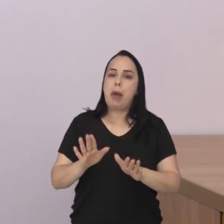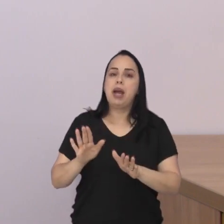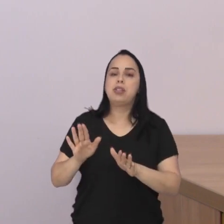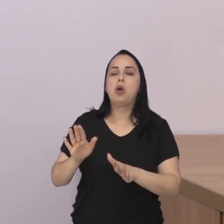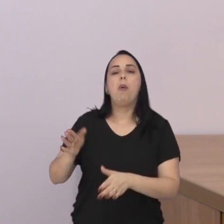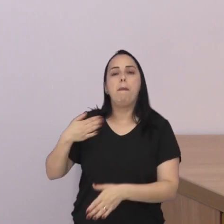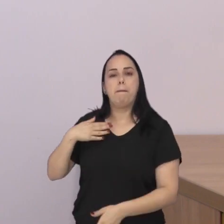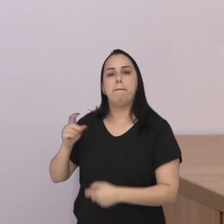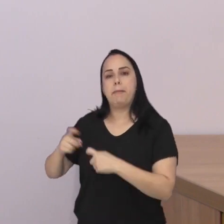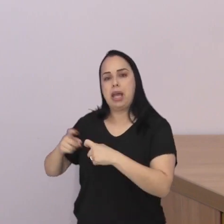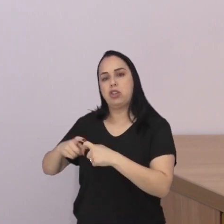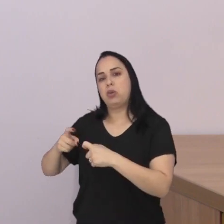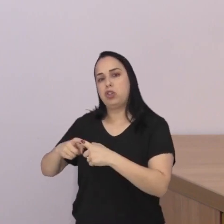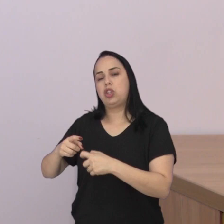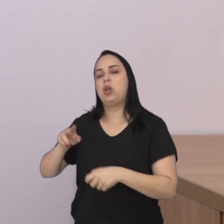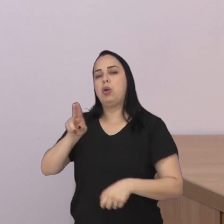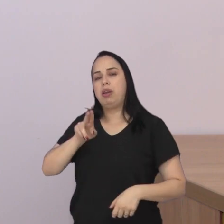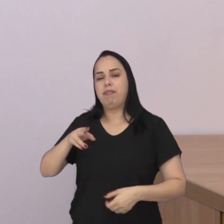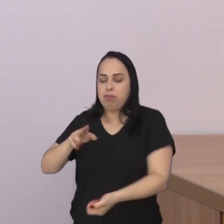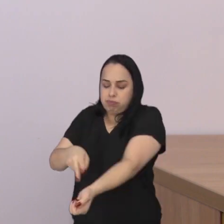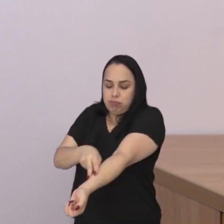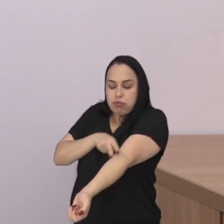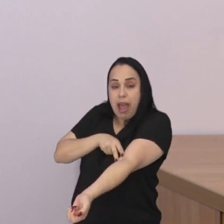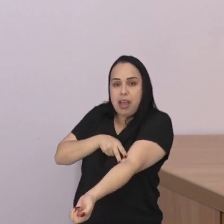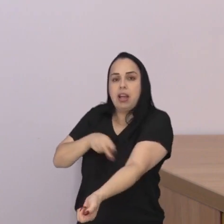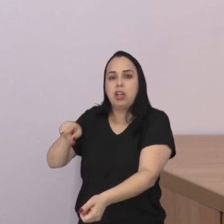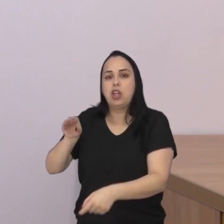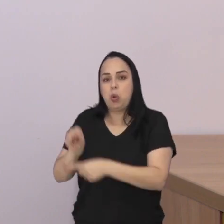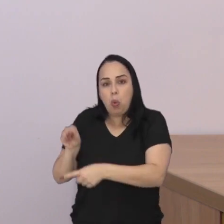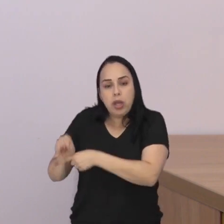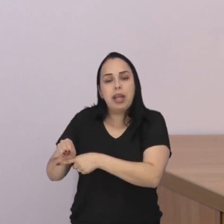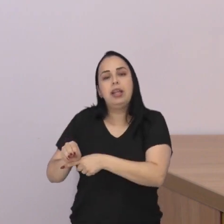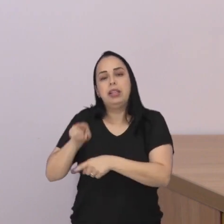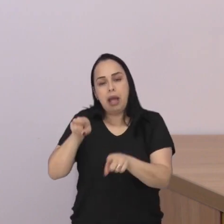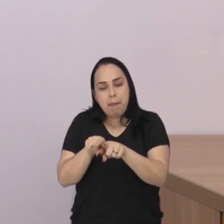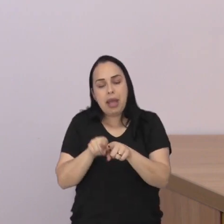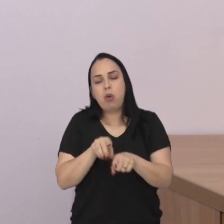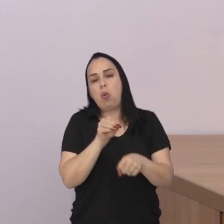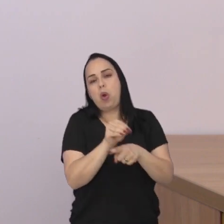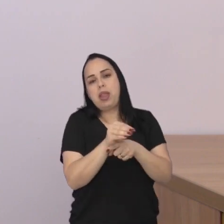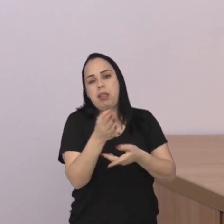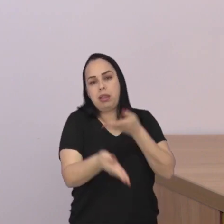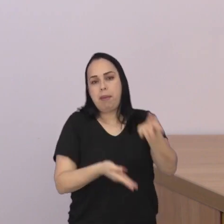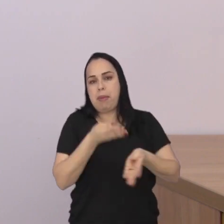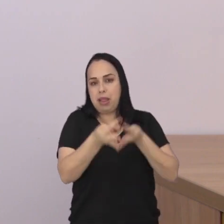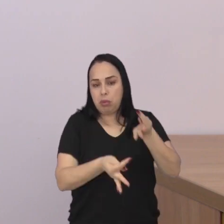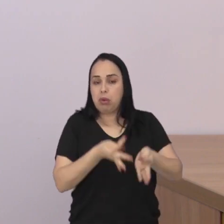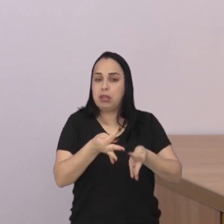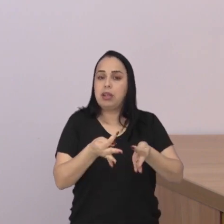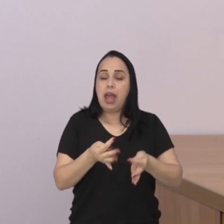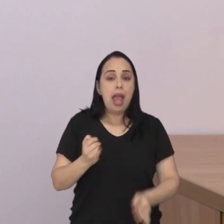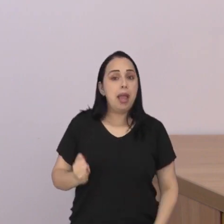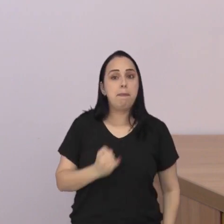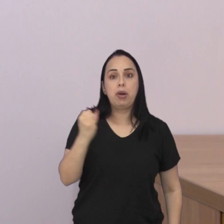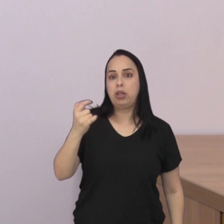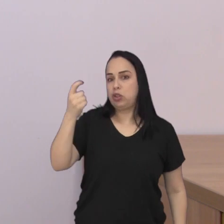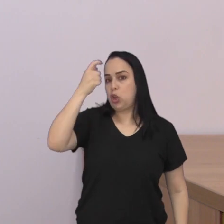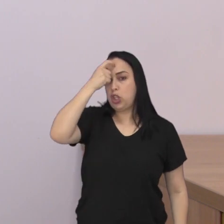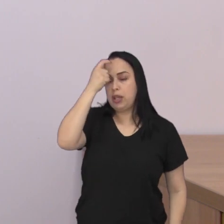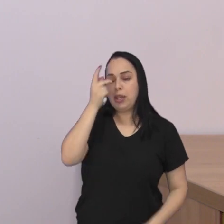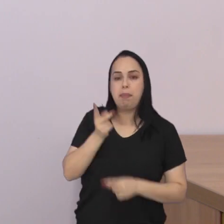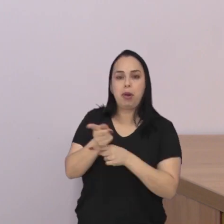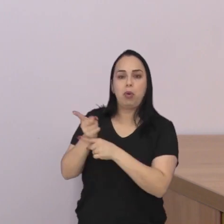minha especialidade, mas o vascular também trata bastante pacientes com trombose. Então, é importante